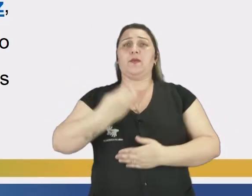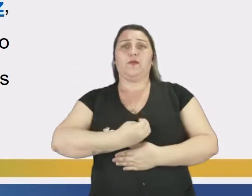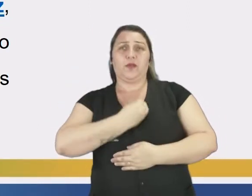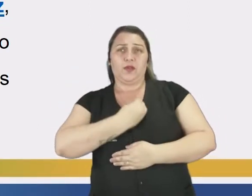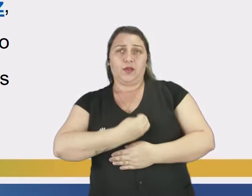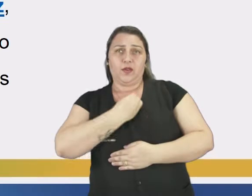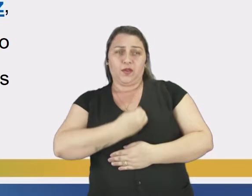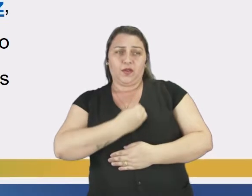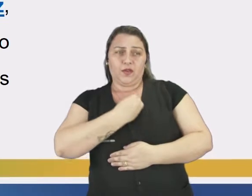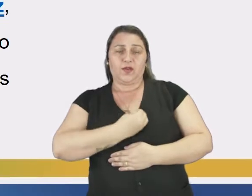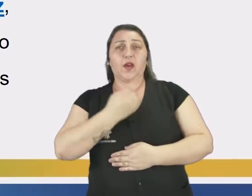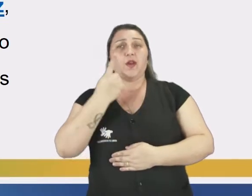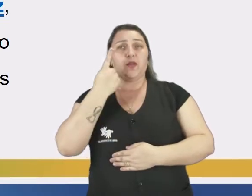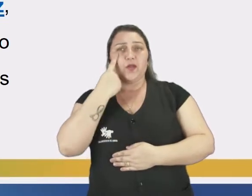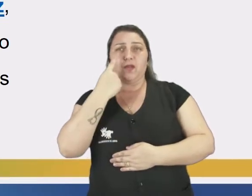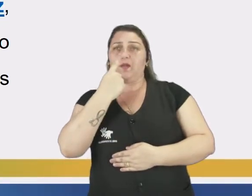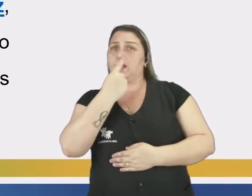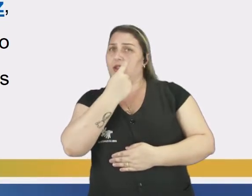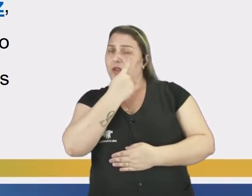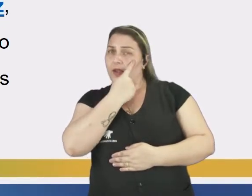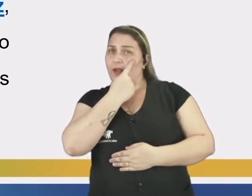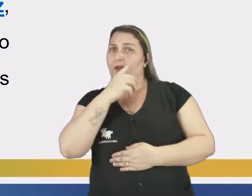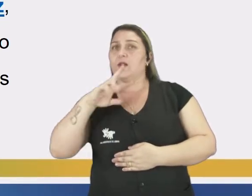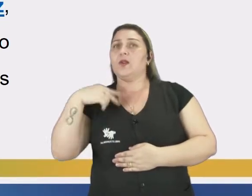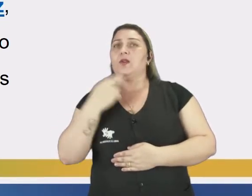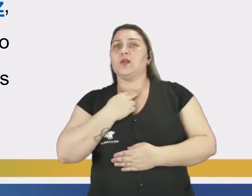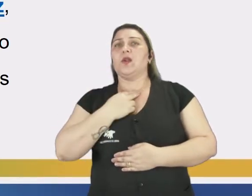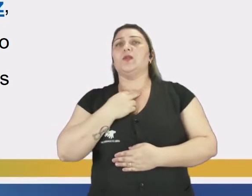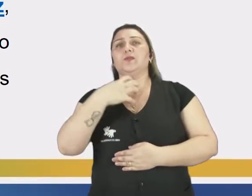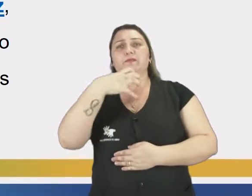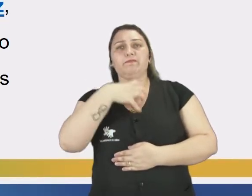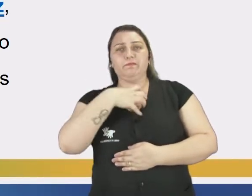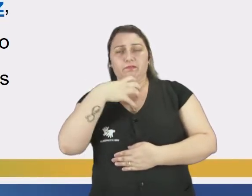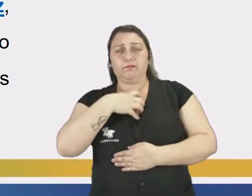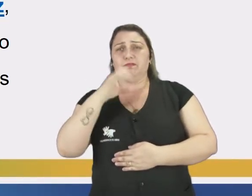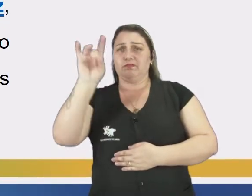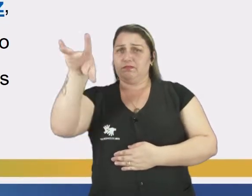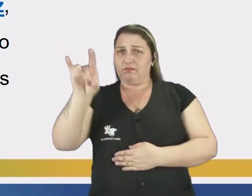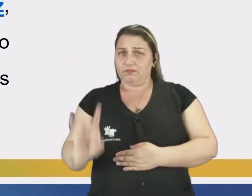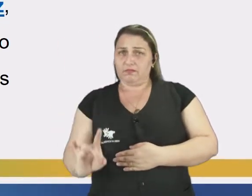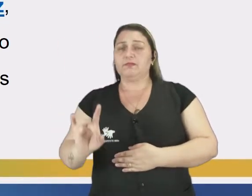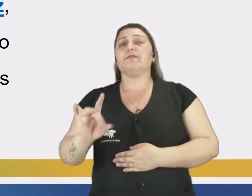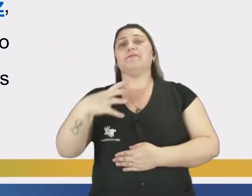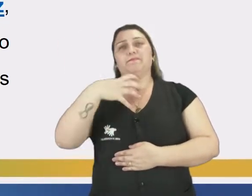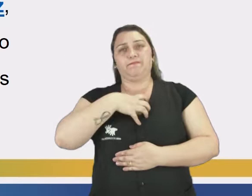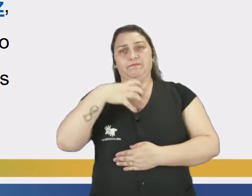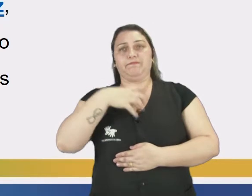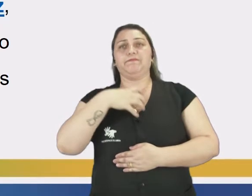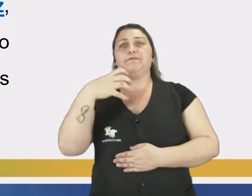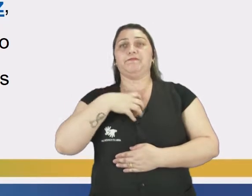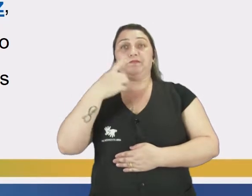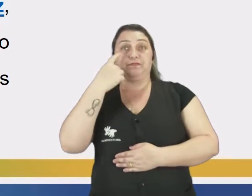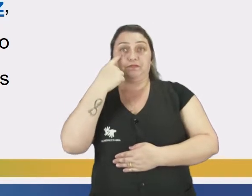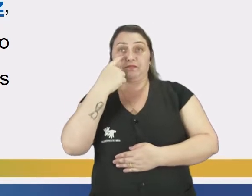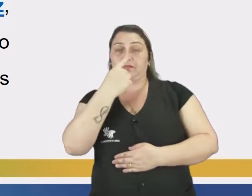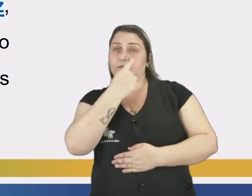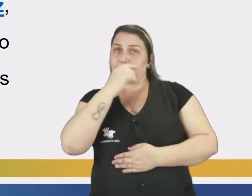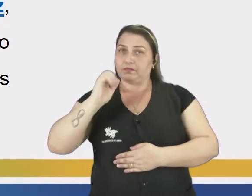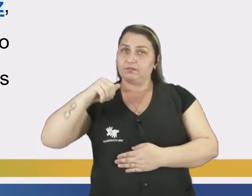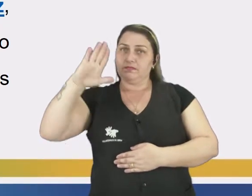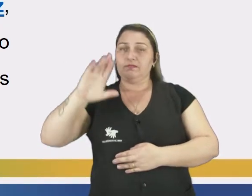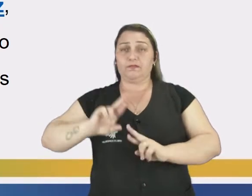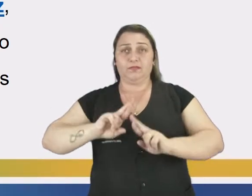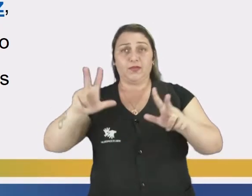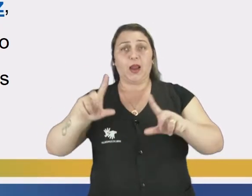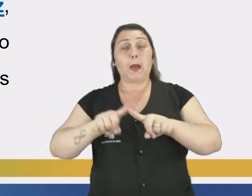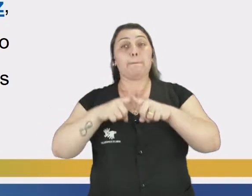vai chamar esse mecanismo de visão, que é um dos nossos sentidos. Para cada ser vivo, a forma e as funções dos olhos são as mais diversificadas.